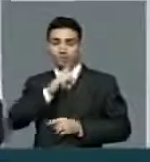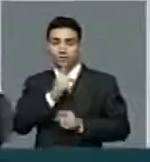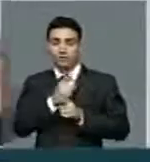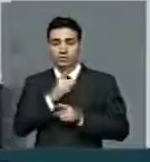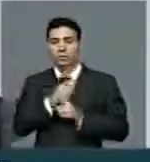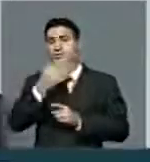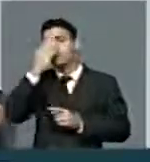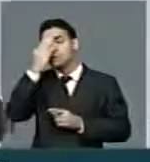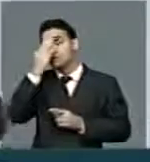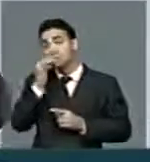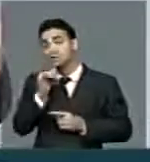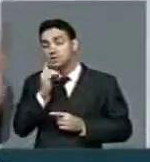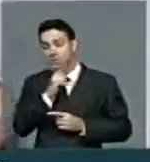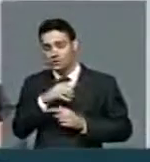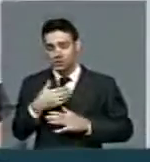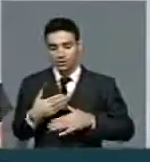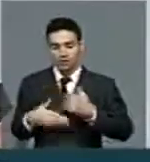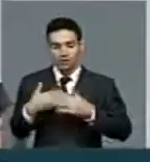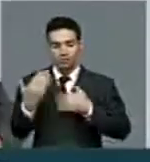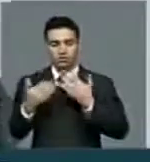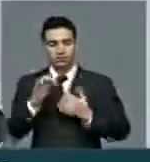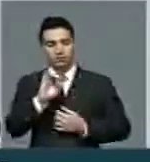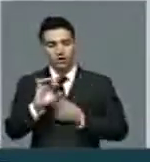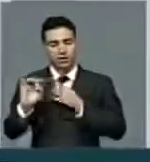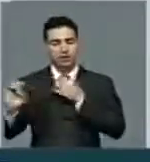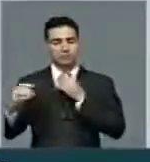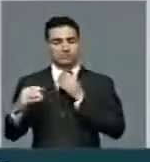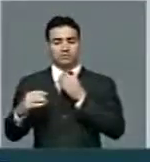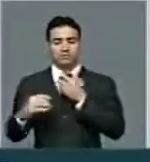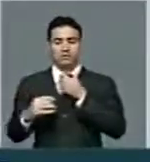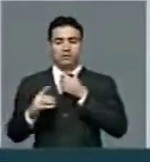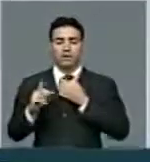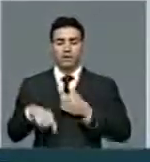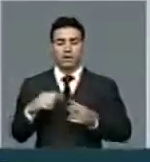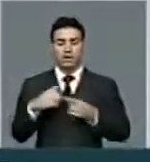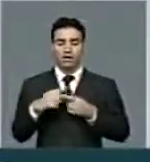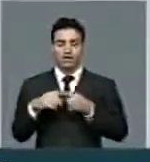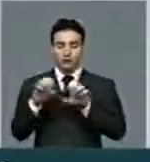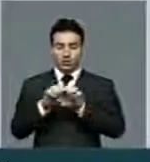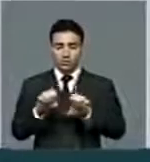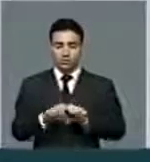houve evolução, se não houve evolução, 1 a 1. Isso é a estrutura do CAR.